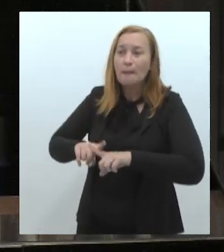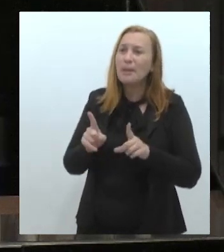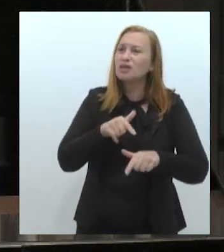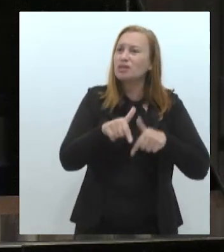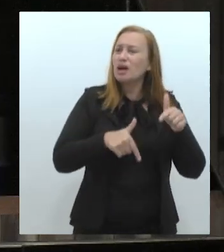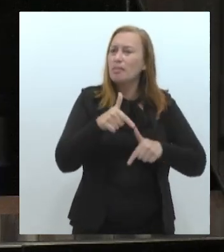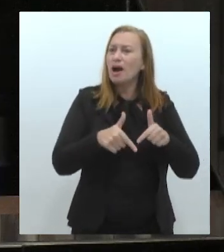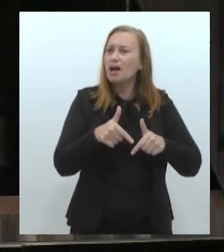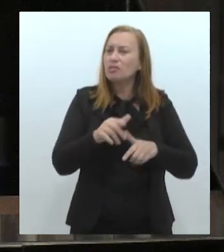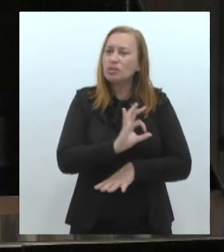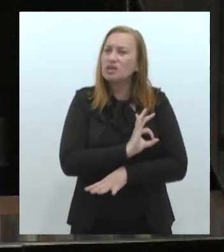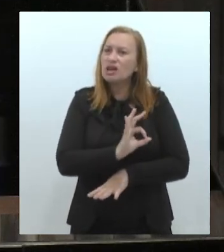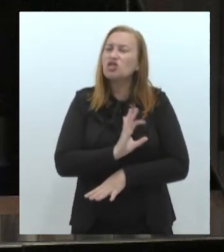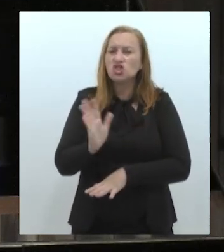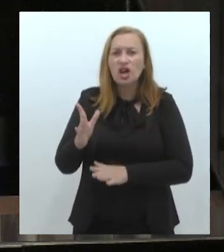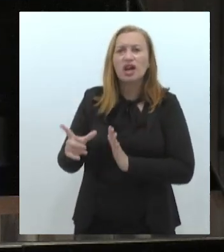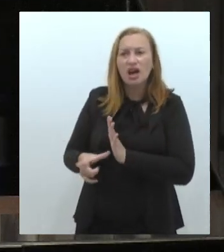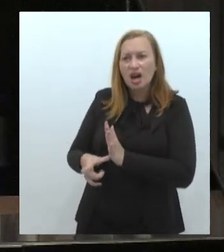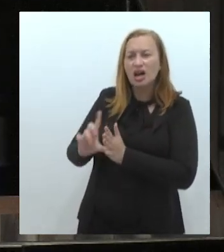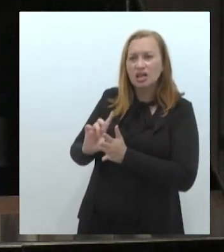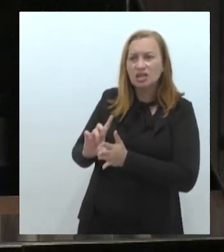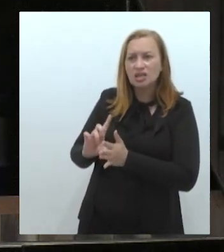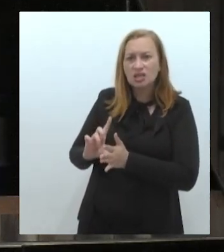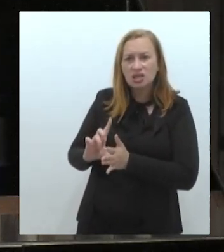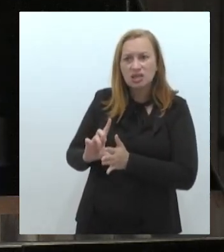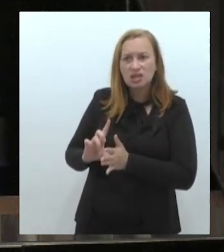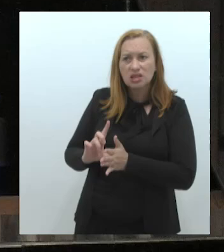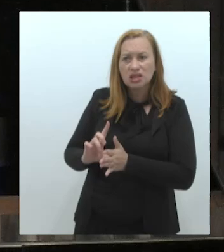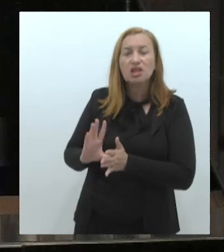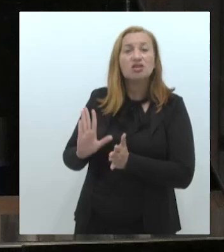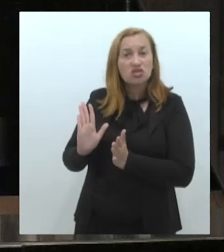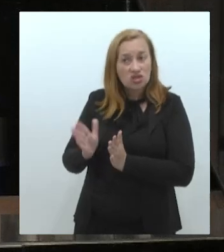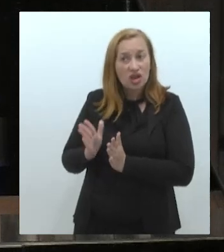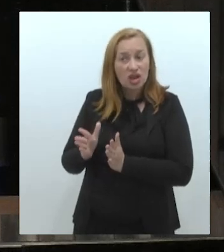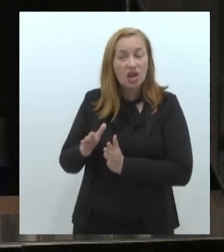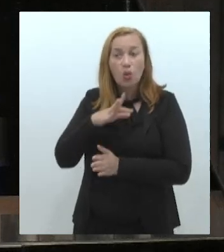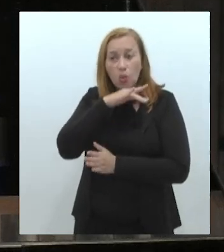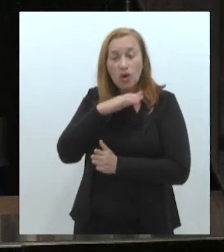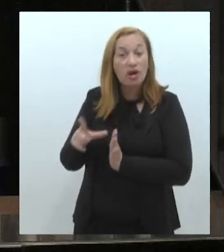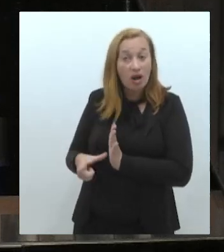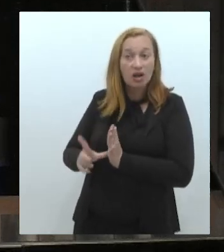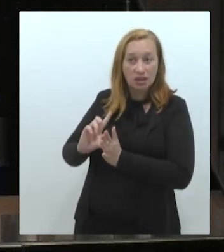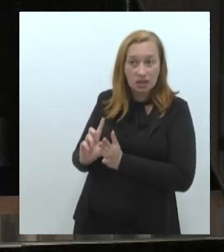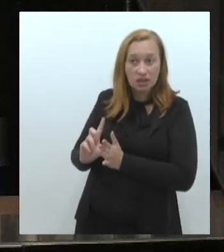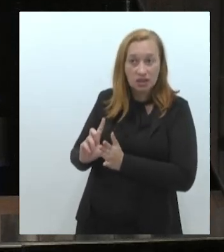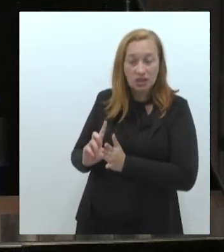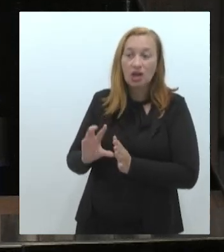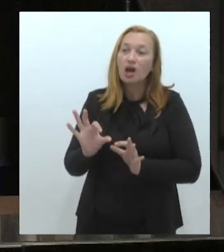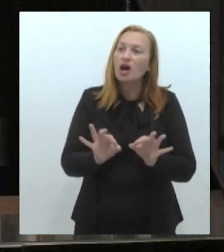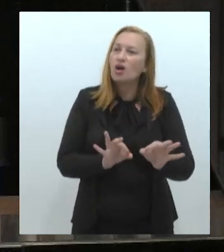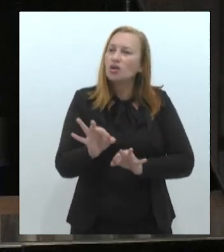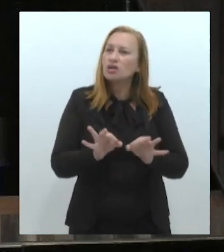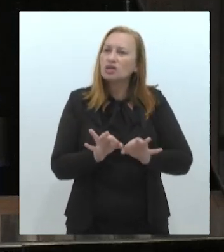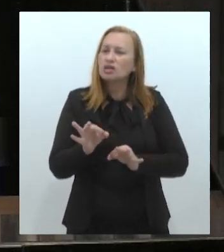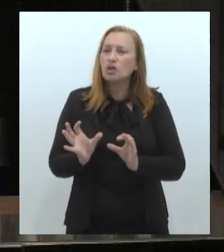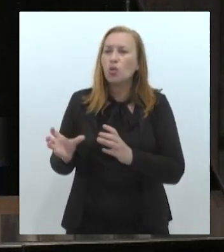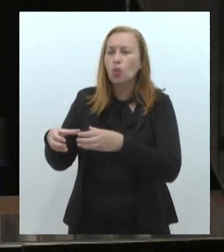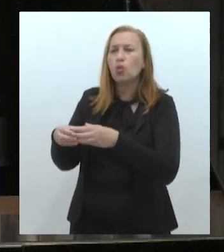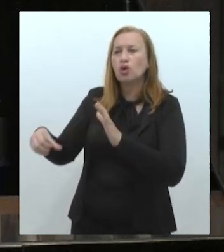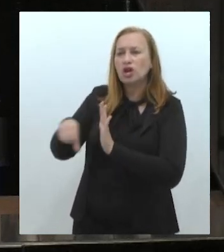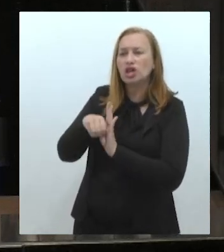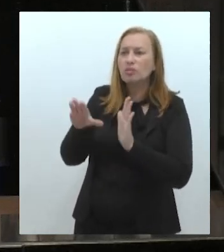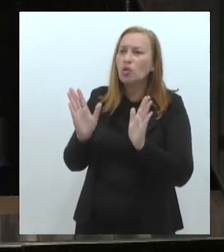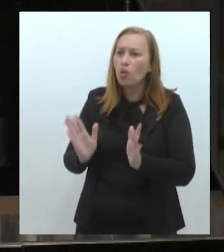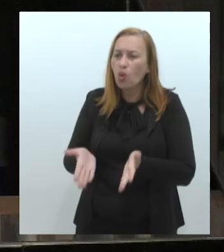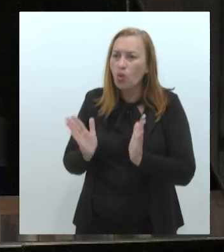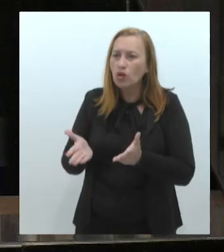policiais já eram dessa forma antes da DPF, já eram insuficientes antes da DPF. As organizações, as facções criminosas hoje